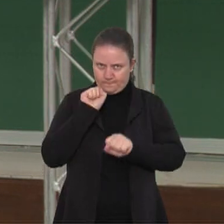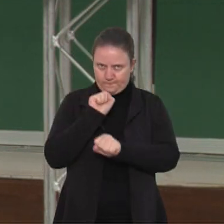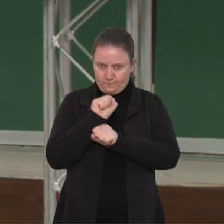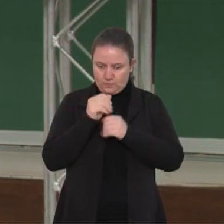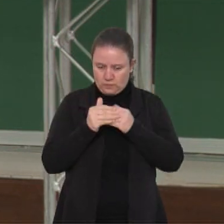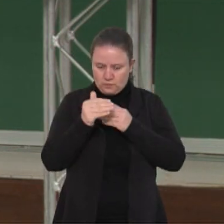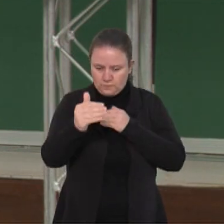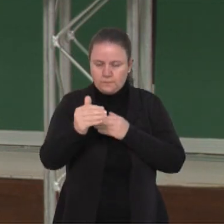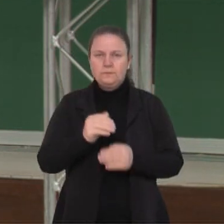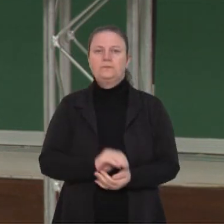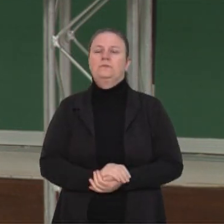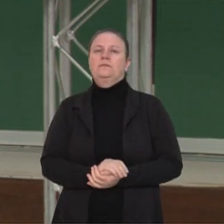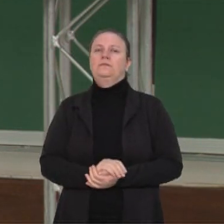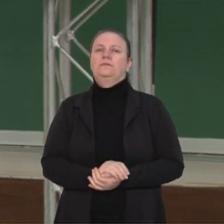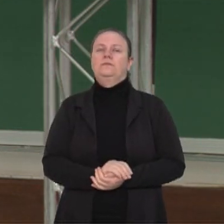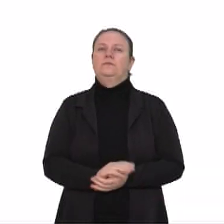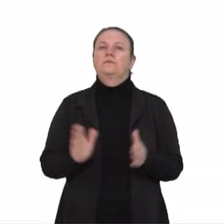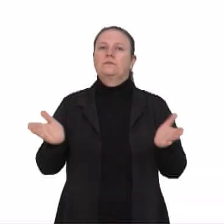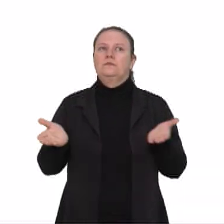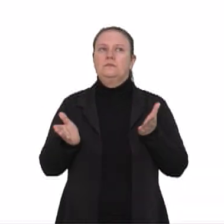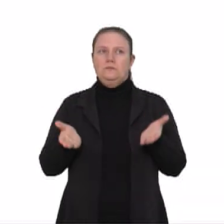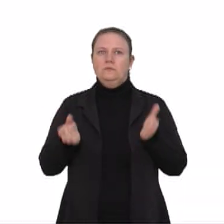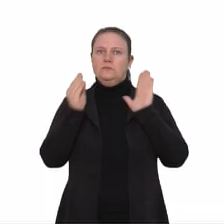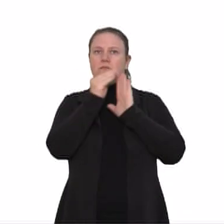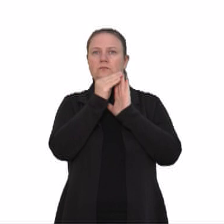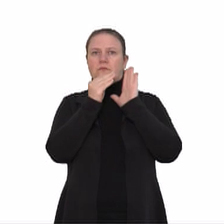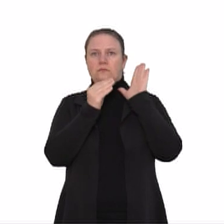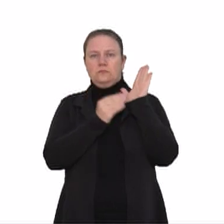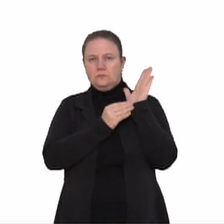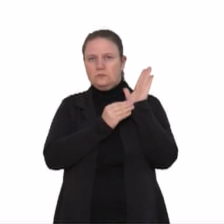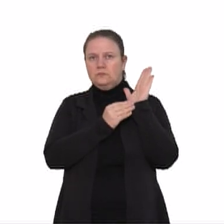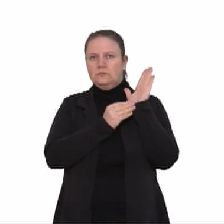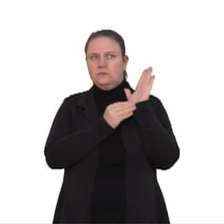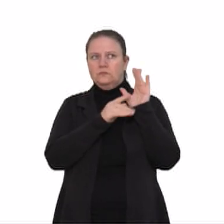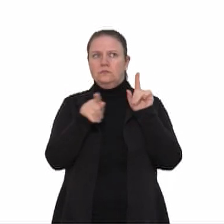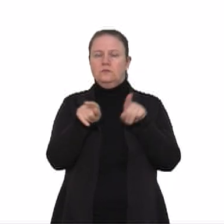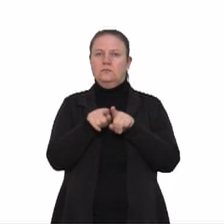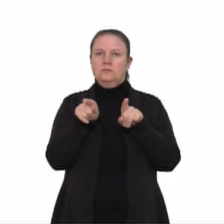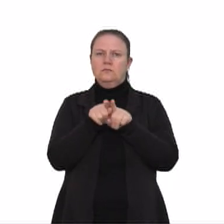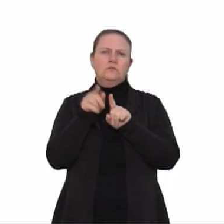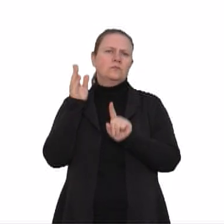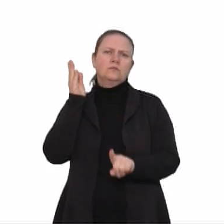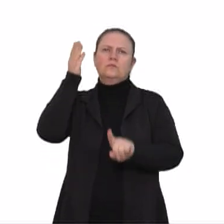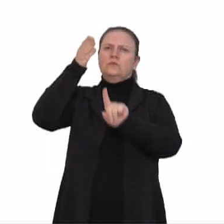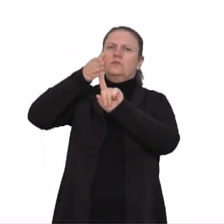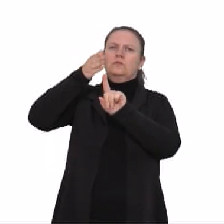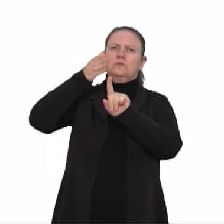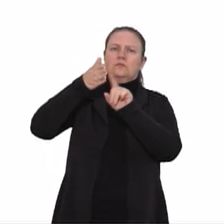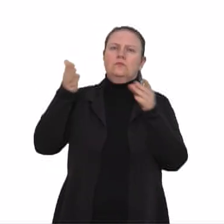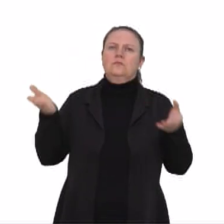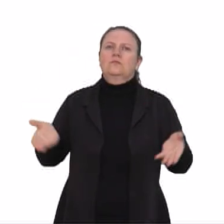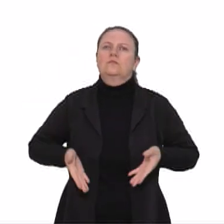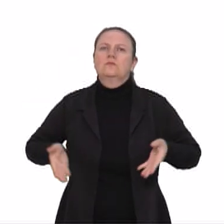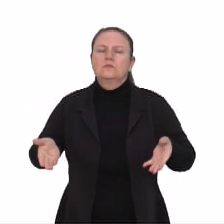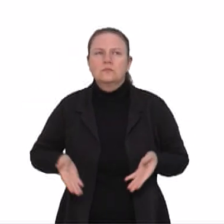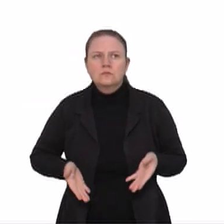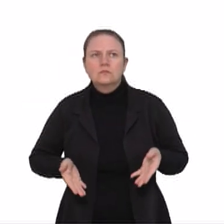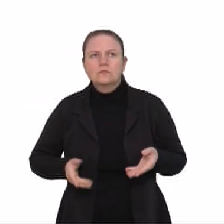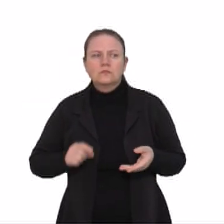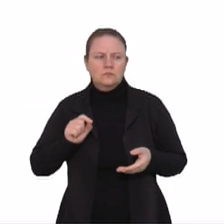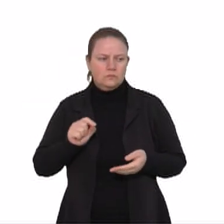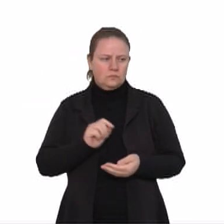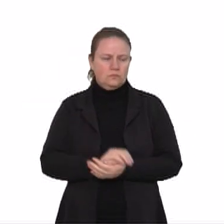Tudo bem? Então, esses são nossos conteúdos e os nossos objetivos, então, hoje